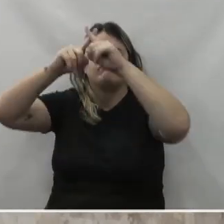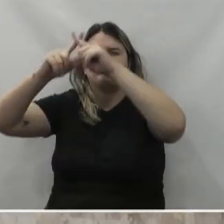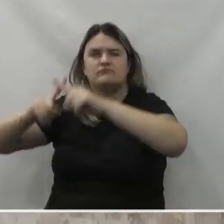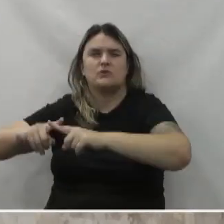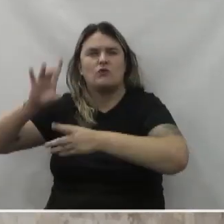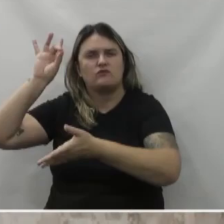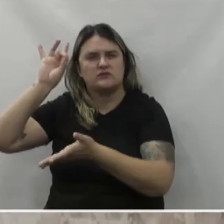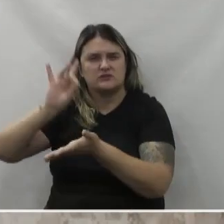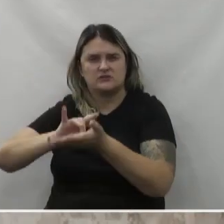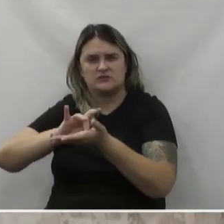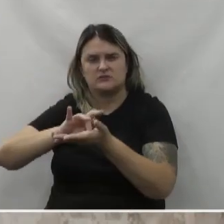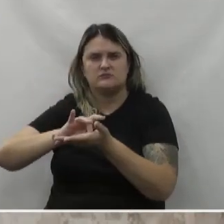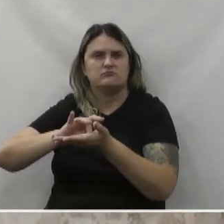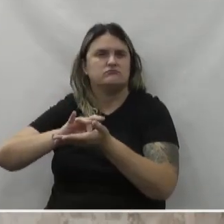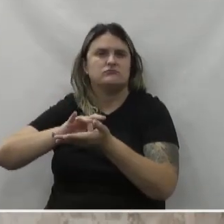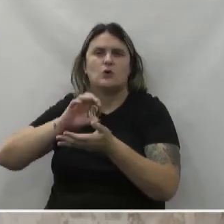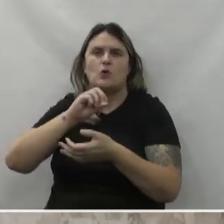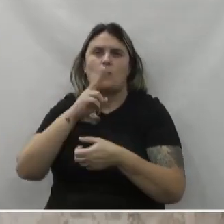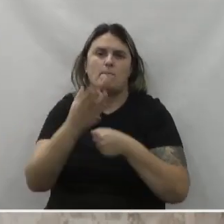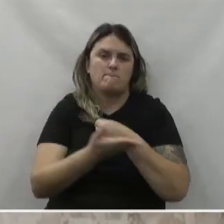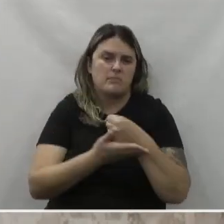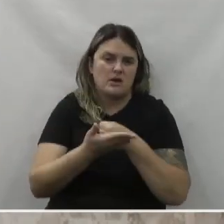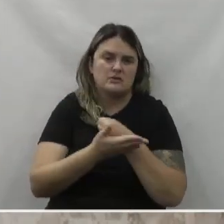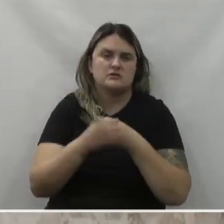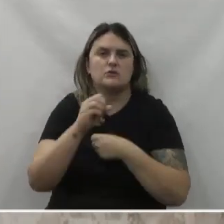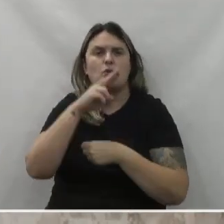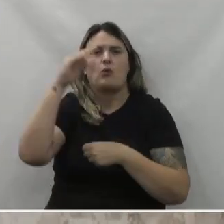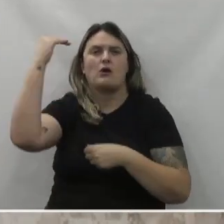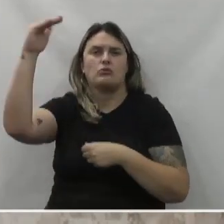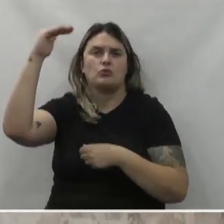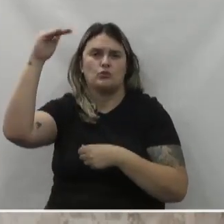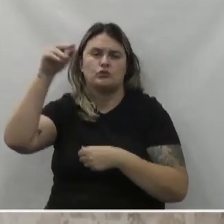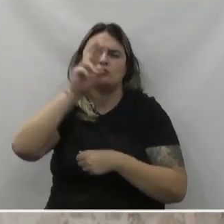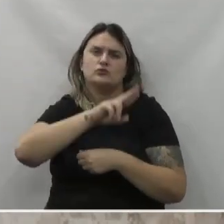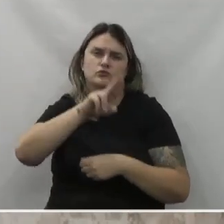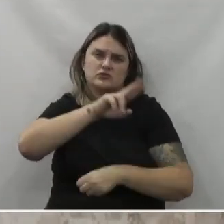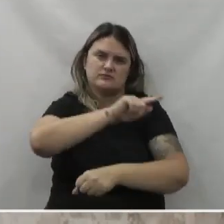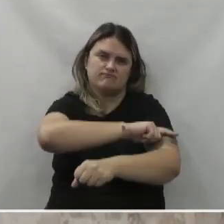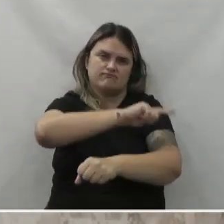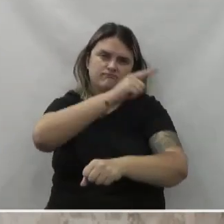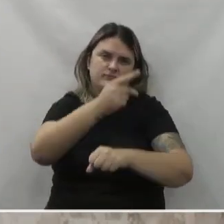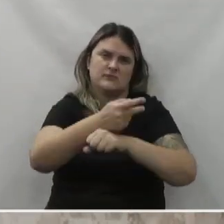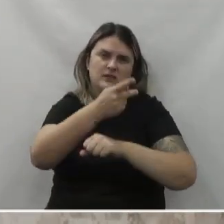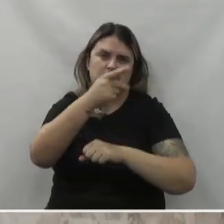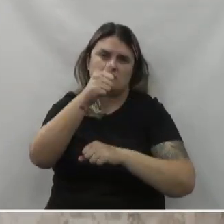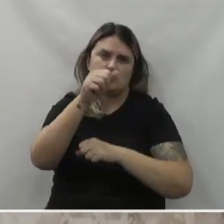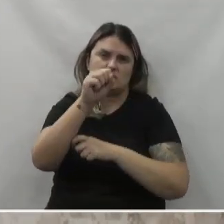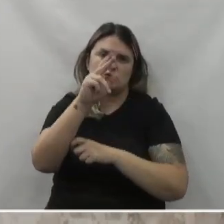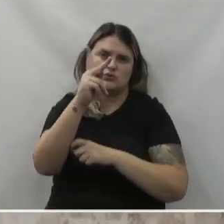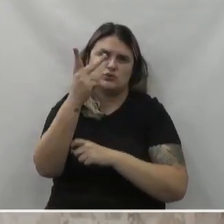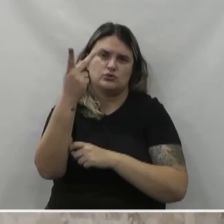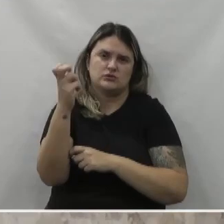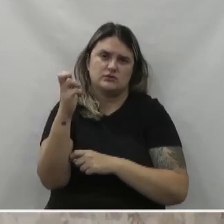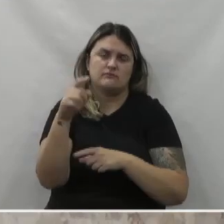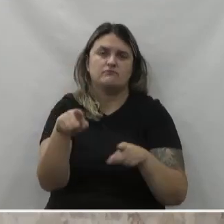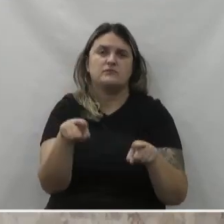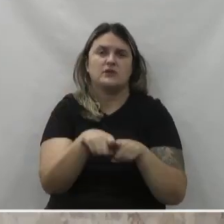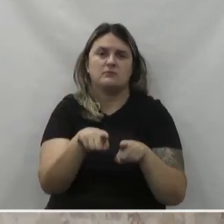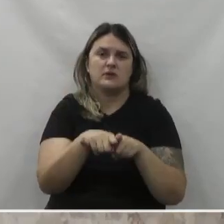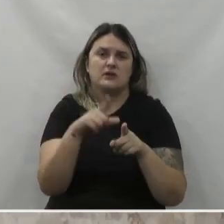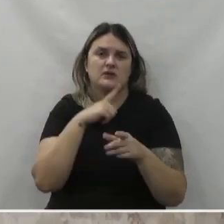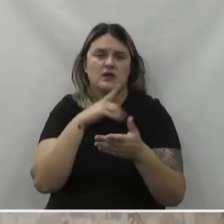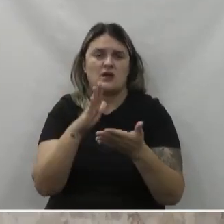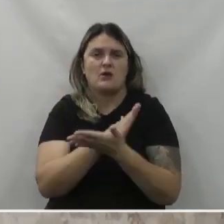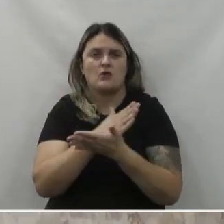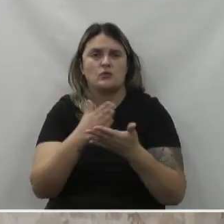oficiais, seja categoria de base, o adulto utiliza mais. O Israel Pastucci hoje em dia também está tendo ali algumas